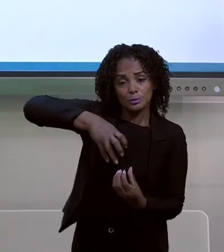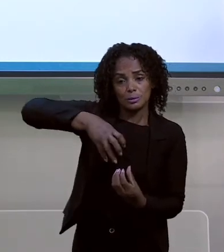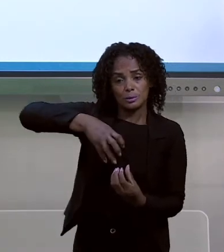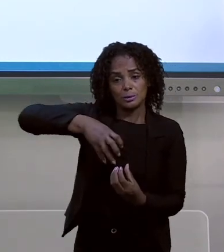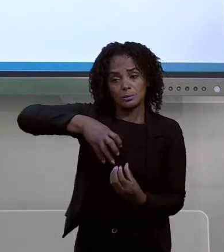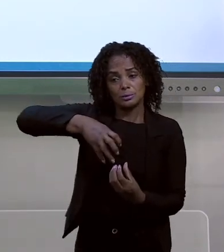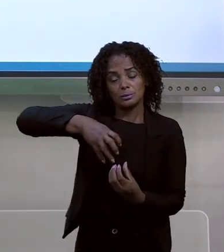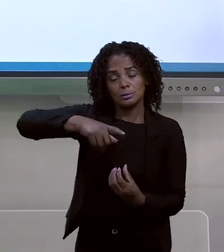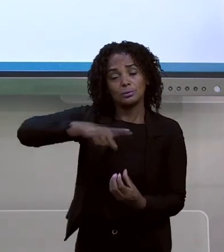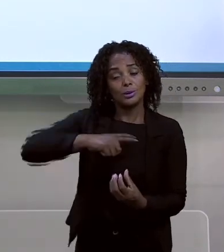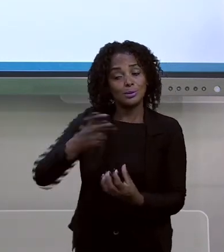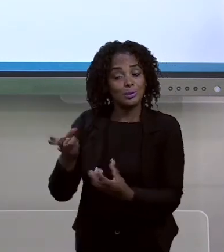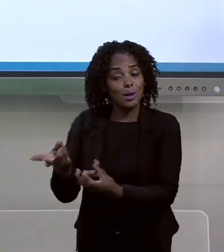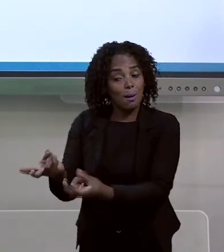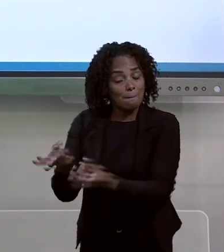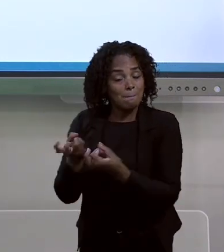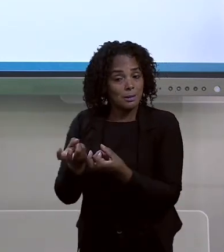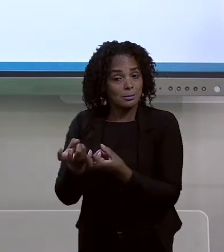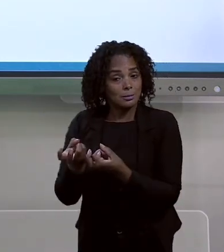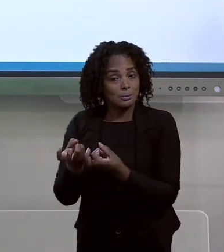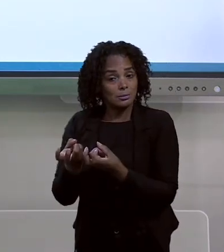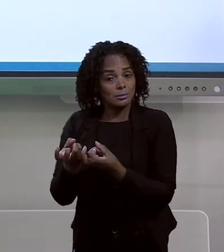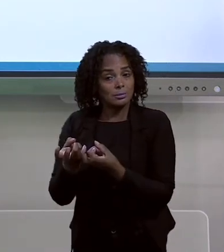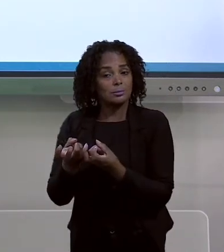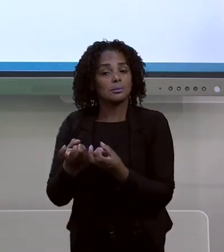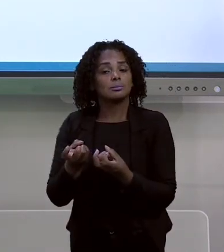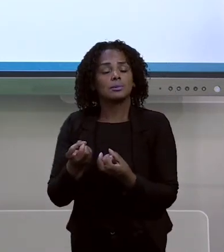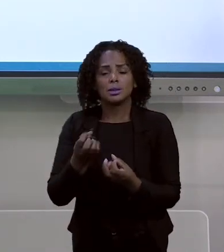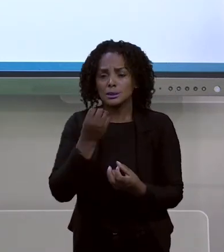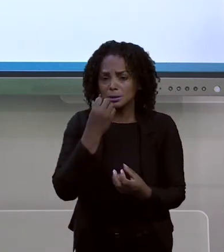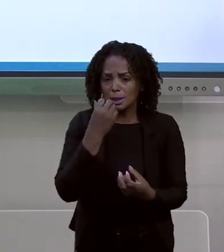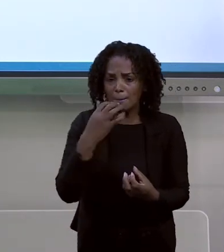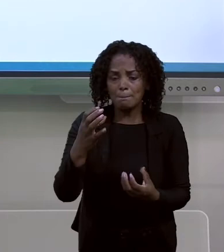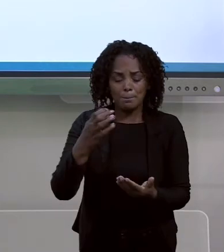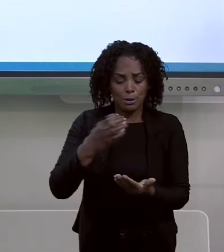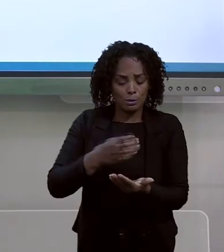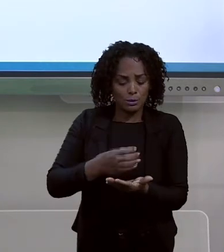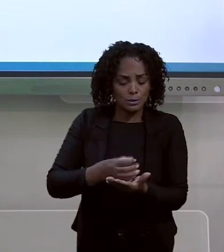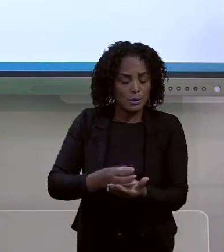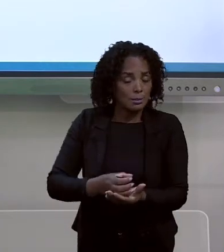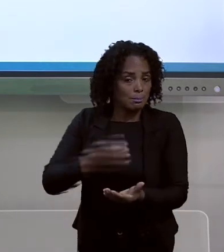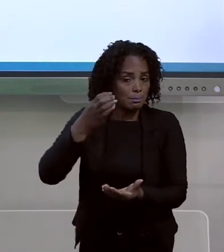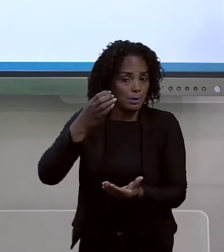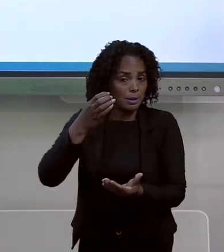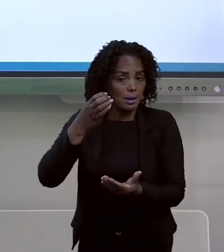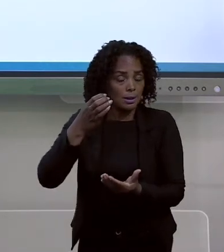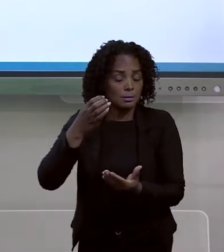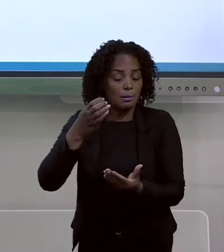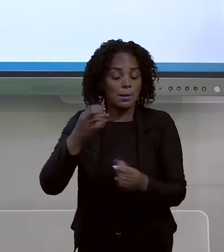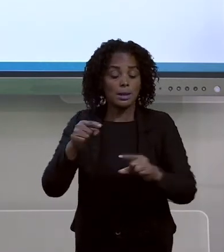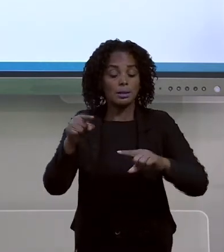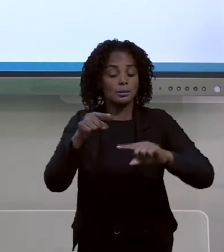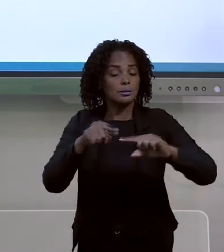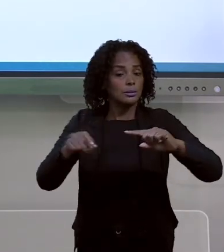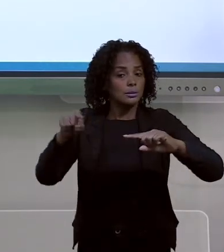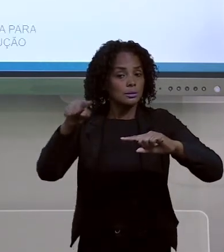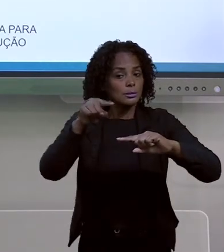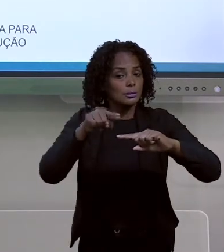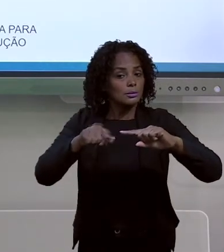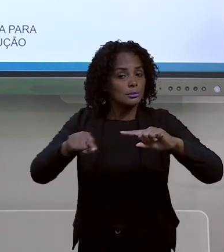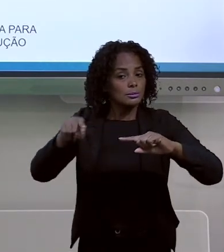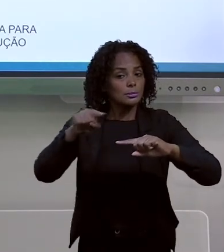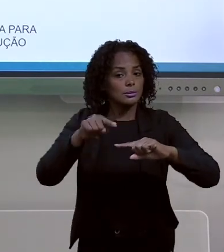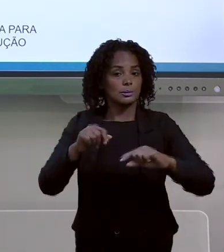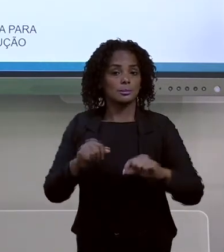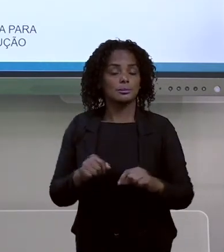isso. Mas ele é uma ótima embalagem para ser reutilizada.